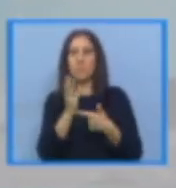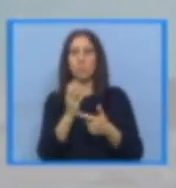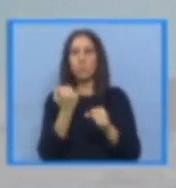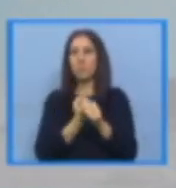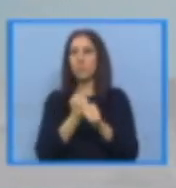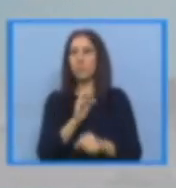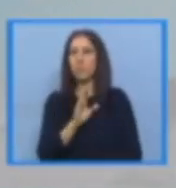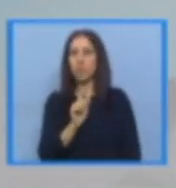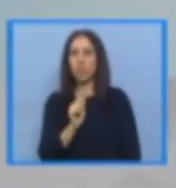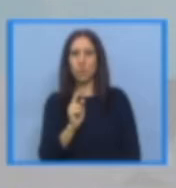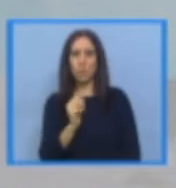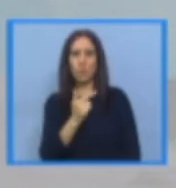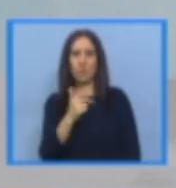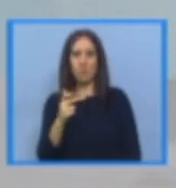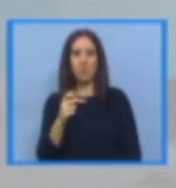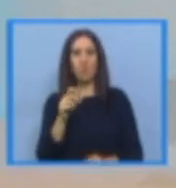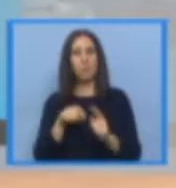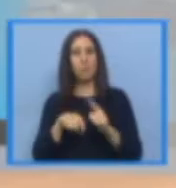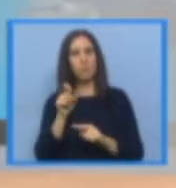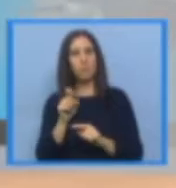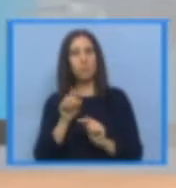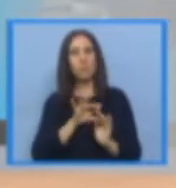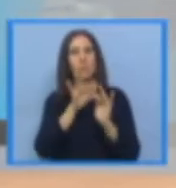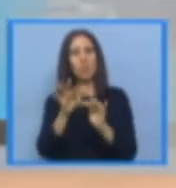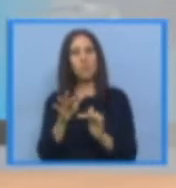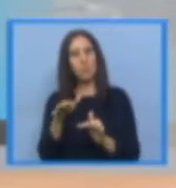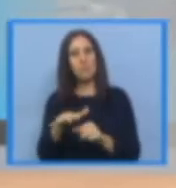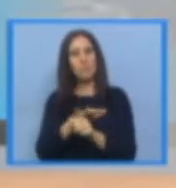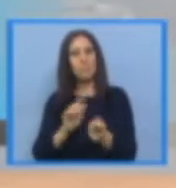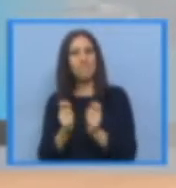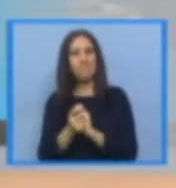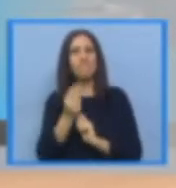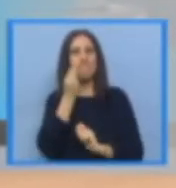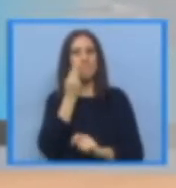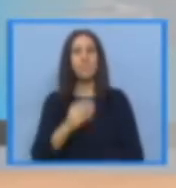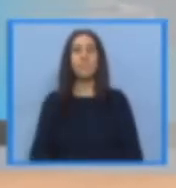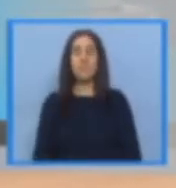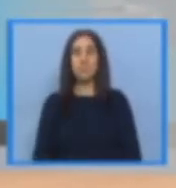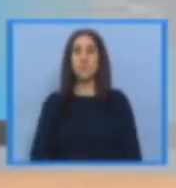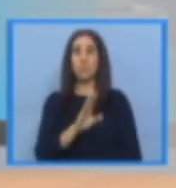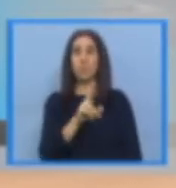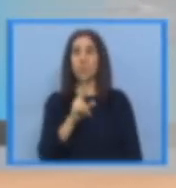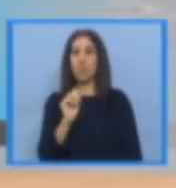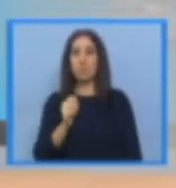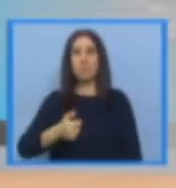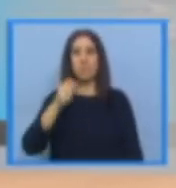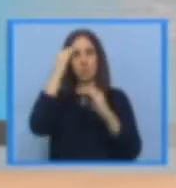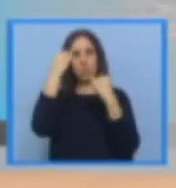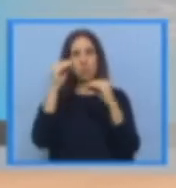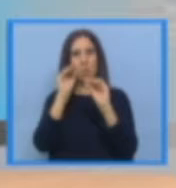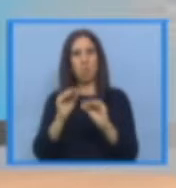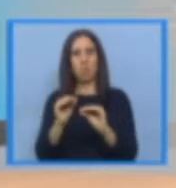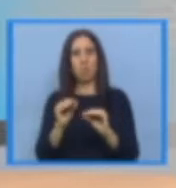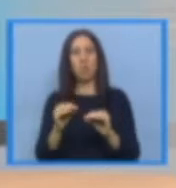para transformar essas situações? Sim, nós, como o JRS, coordena sobretudo a parte educacional, portanto nós estamos nos